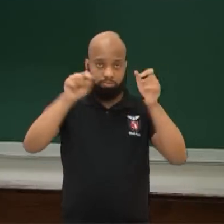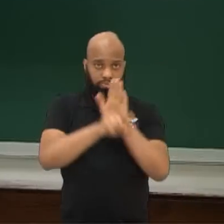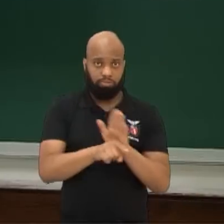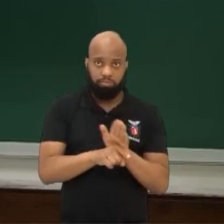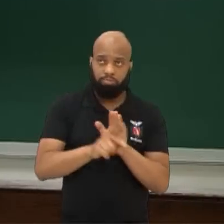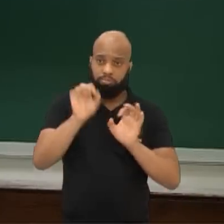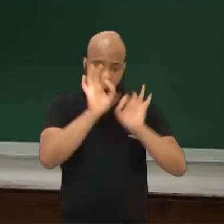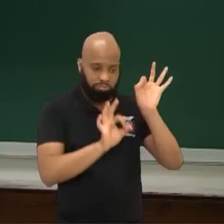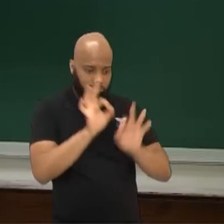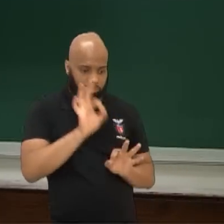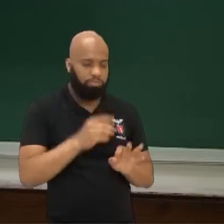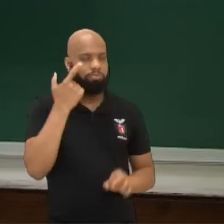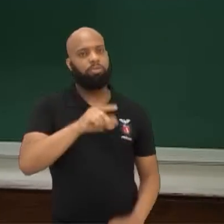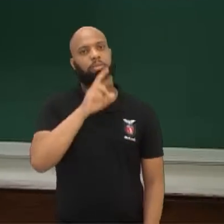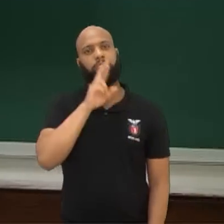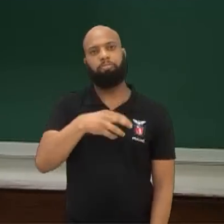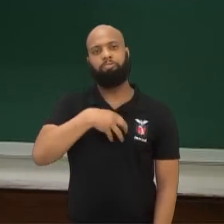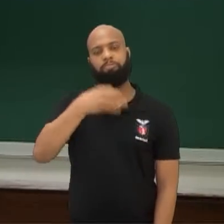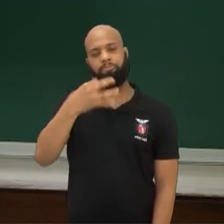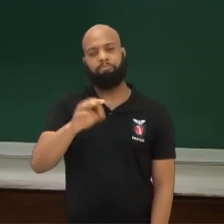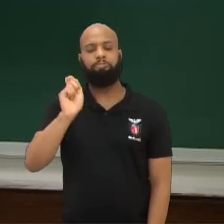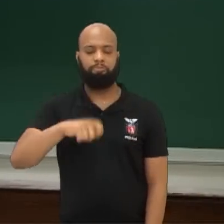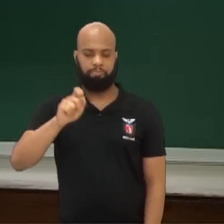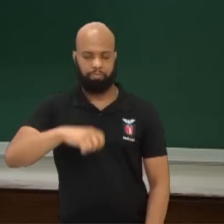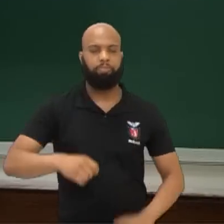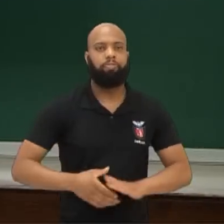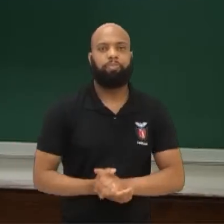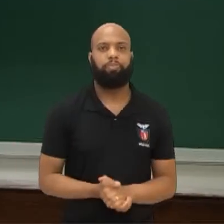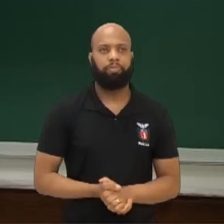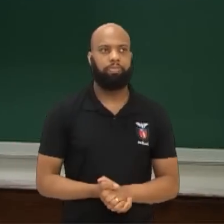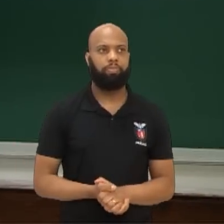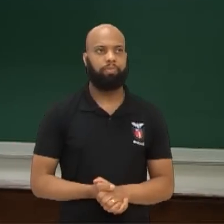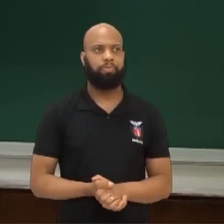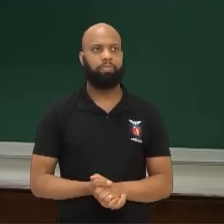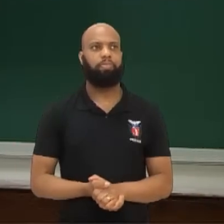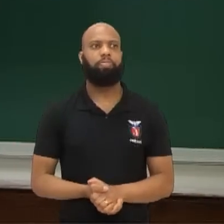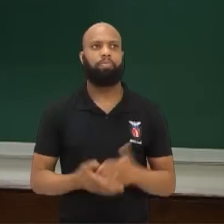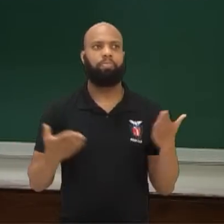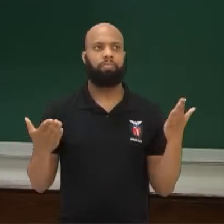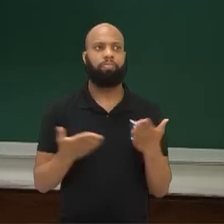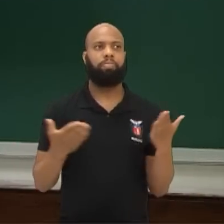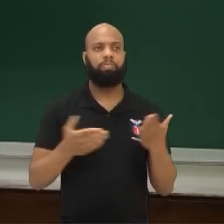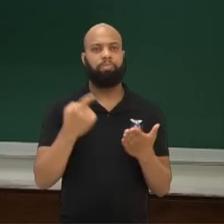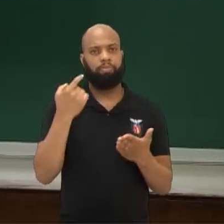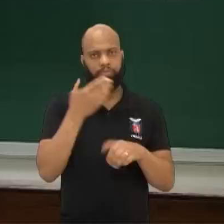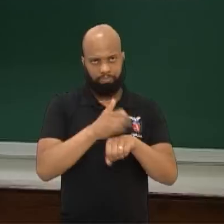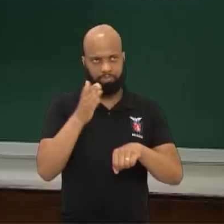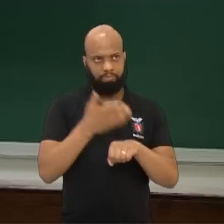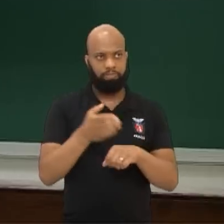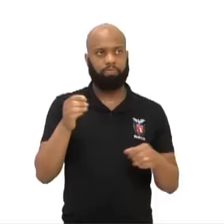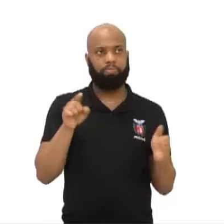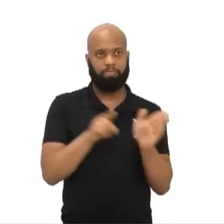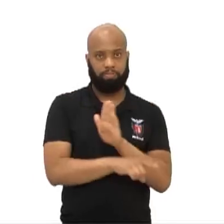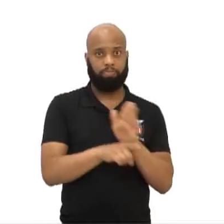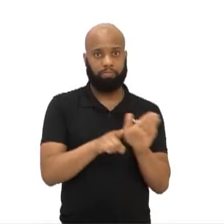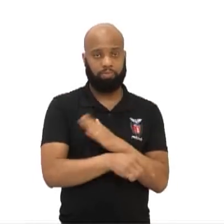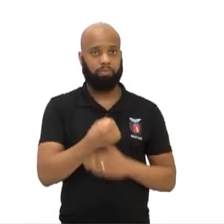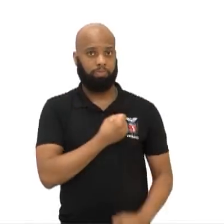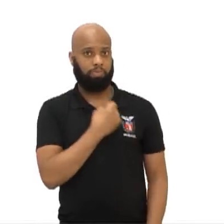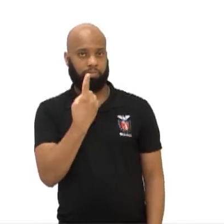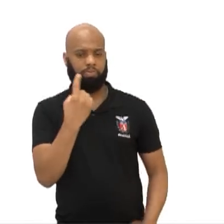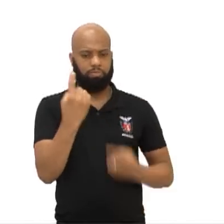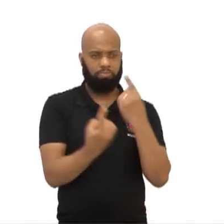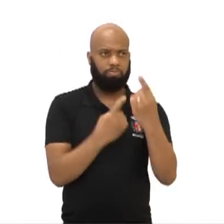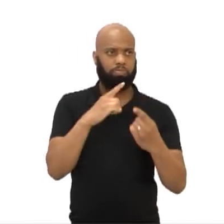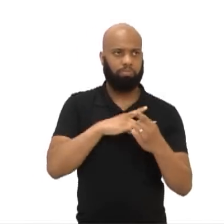ordem, aí a solução, a resolução fica tranquila. Então, vamos exercitar. Número 1. Qual